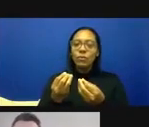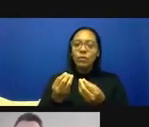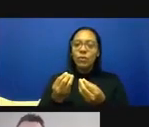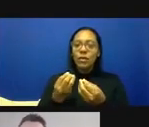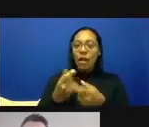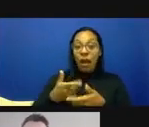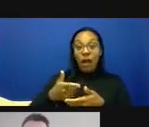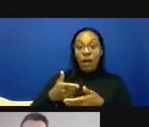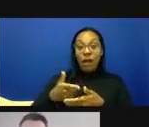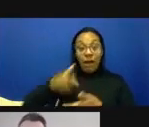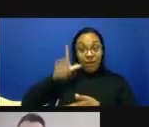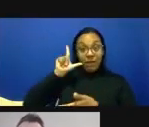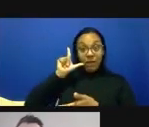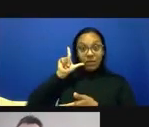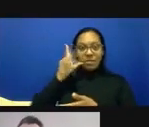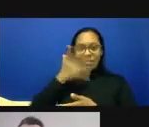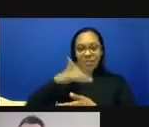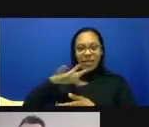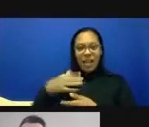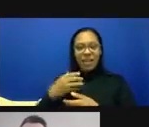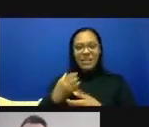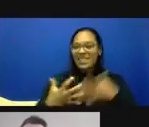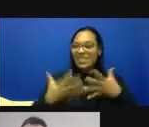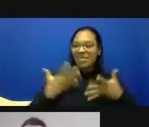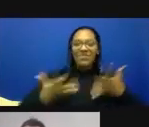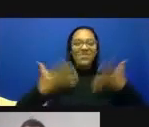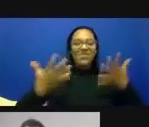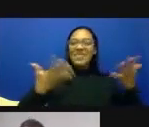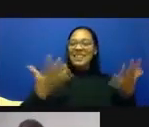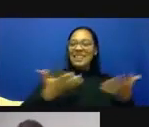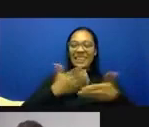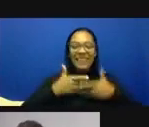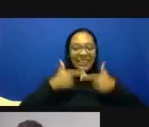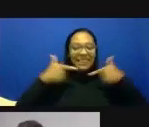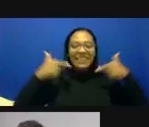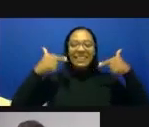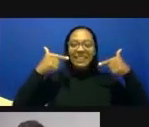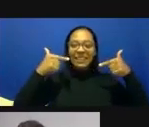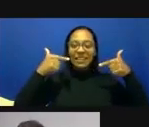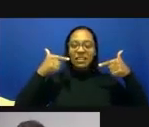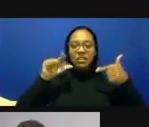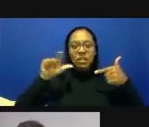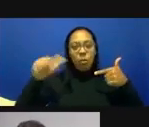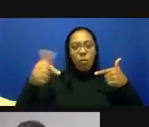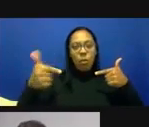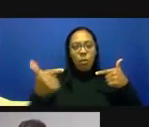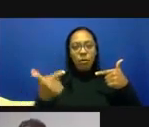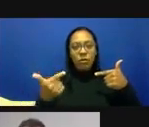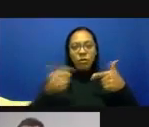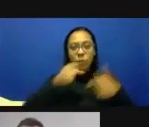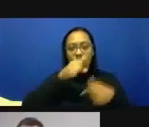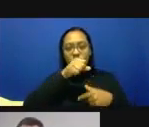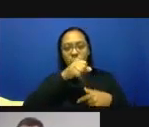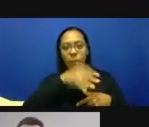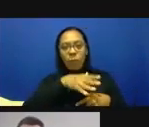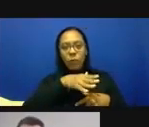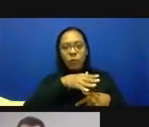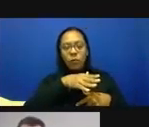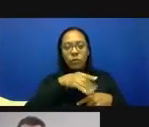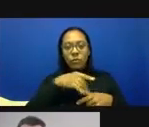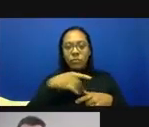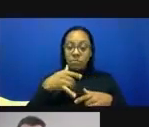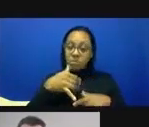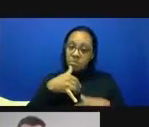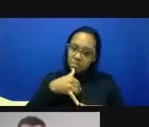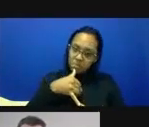criança que ia super bem, que era super ativa, super alegre, ela começa a ficar mais cabisbaixa, ela não está mais